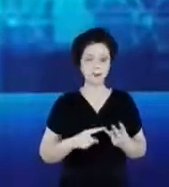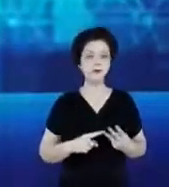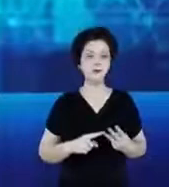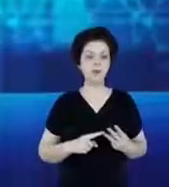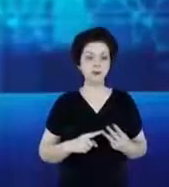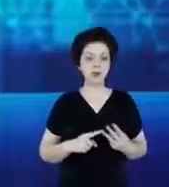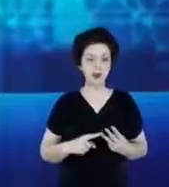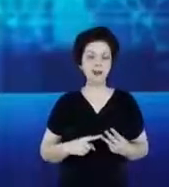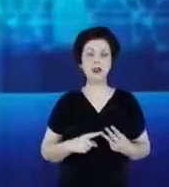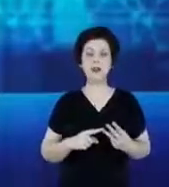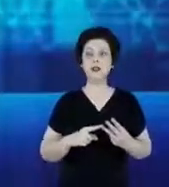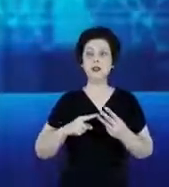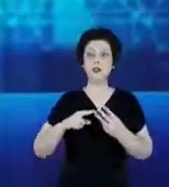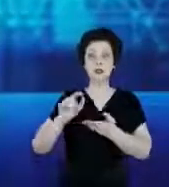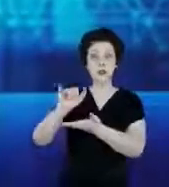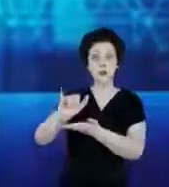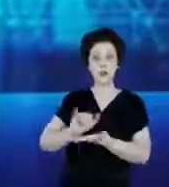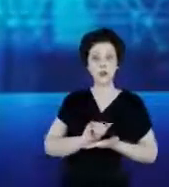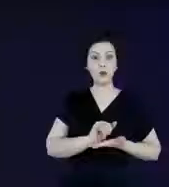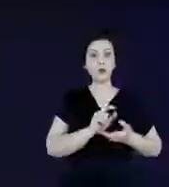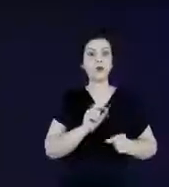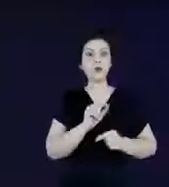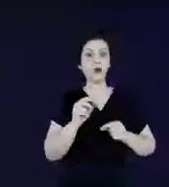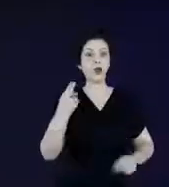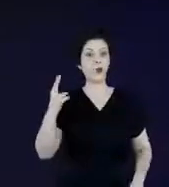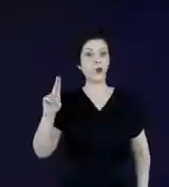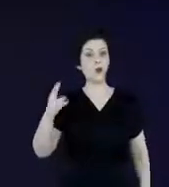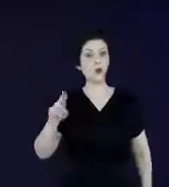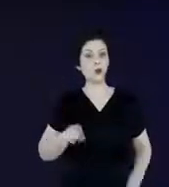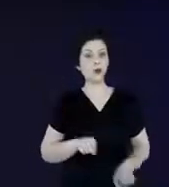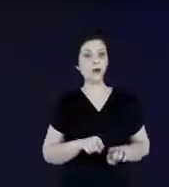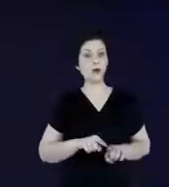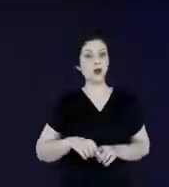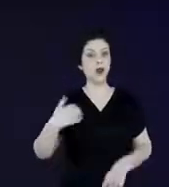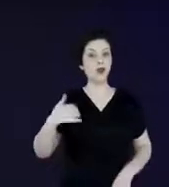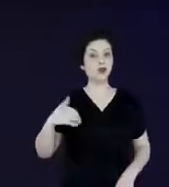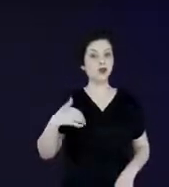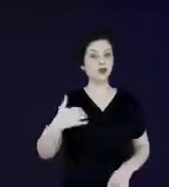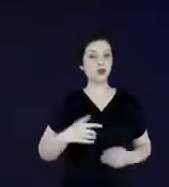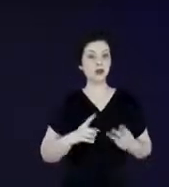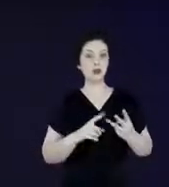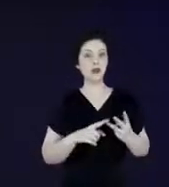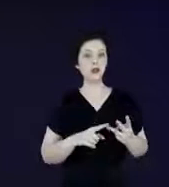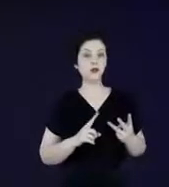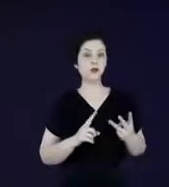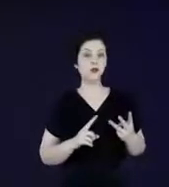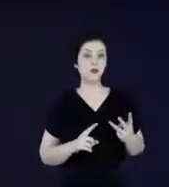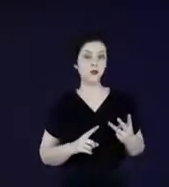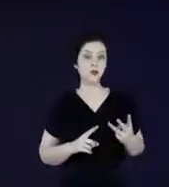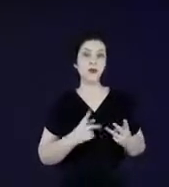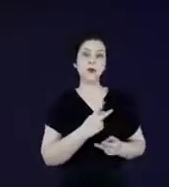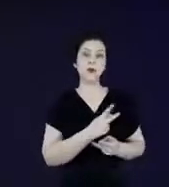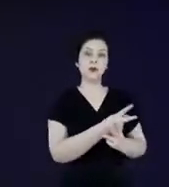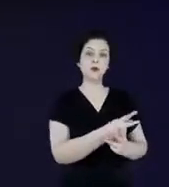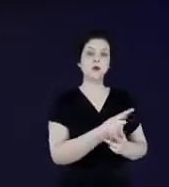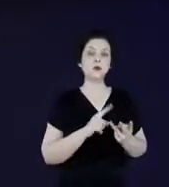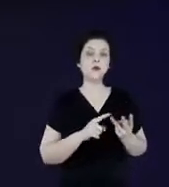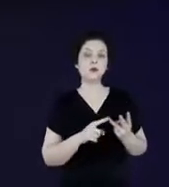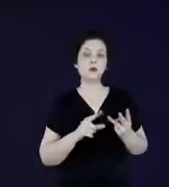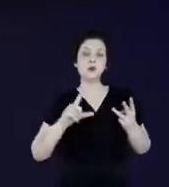as importações do Uruguai e da Argentina. E a terceira frente, buscar